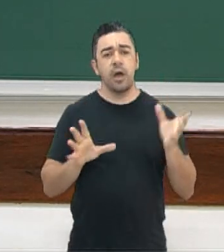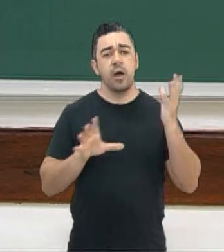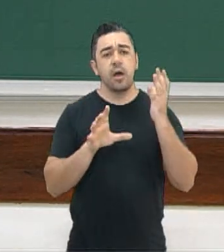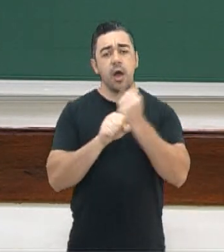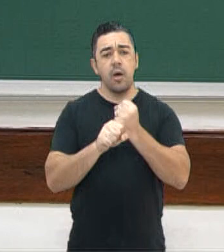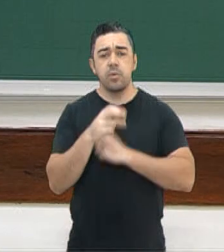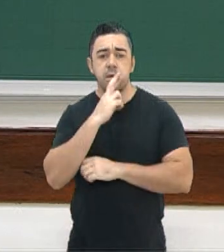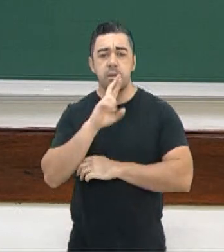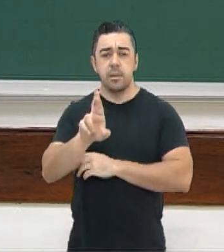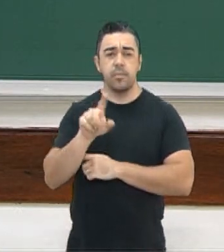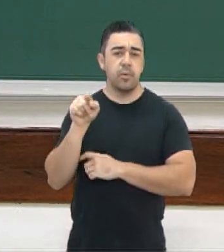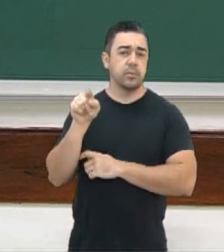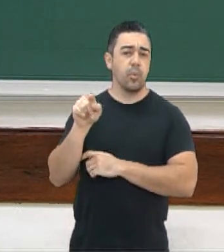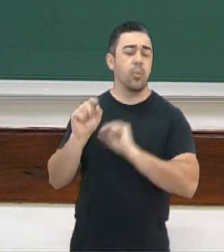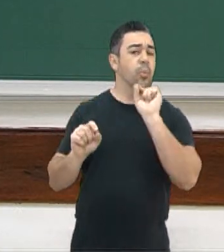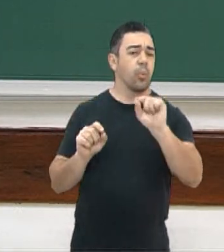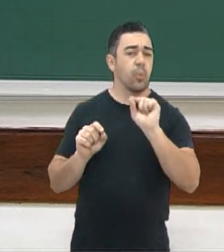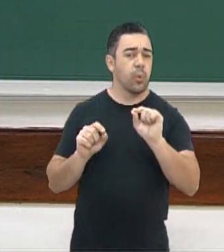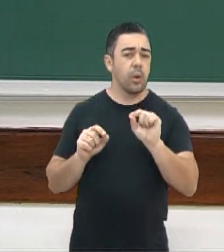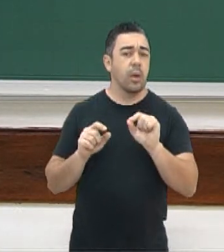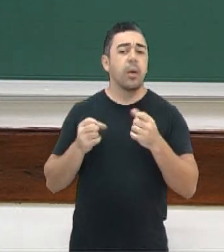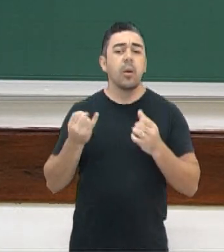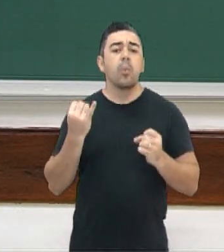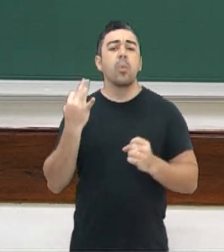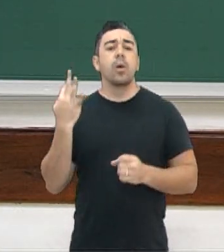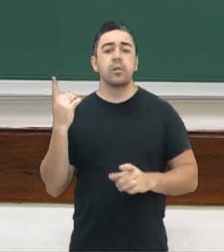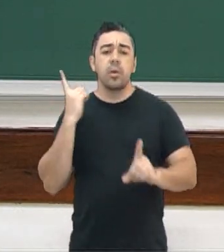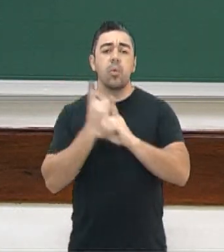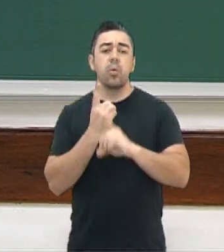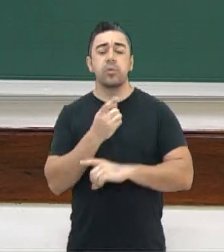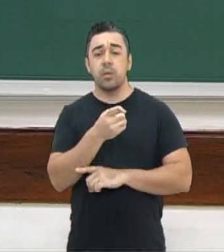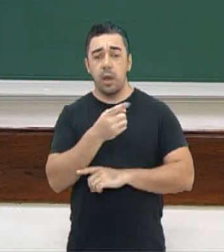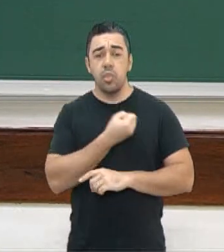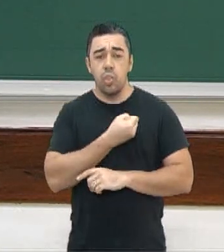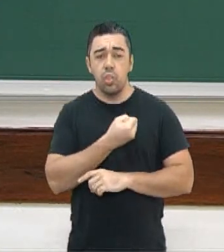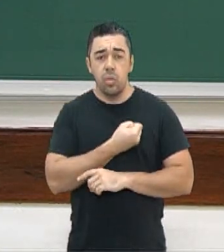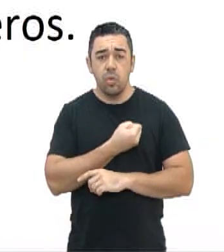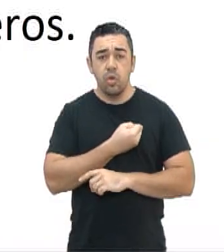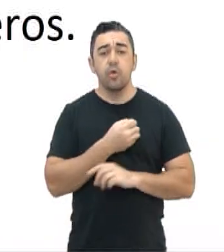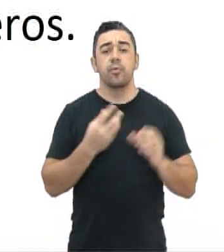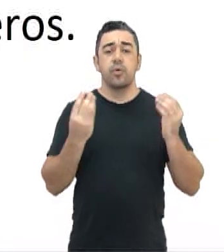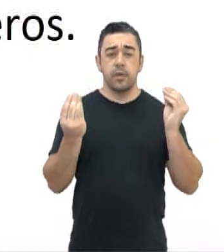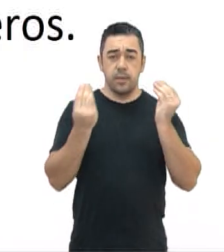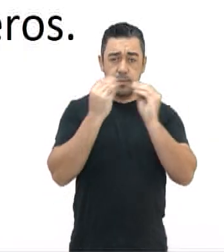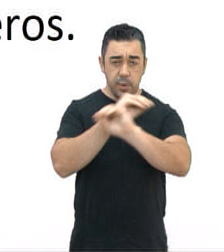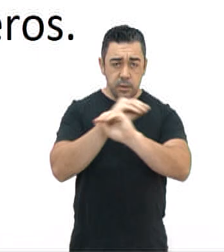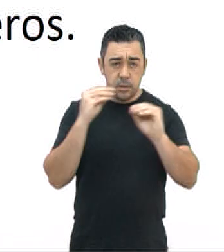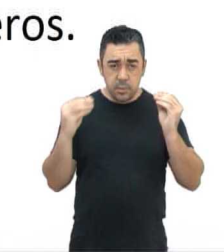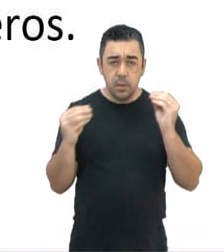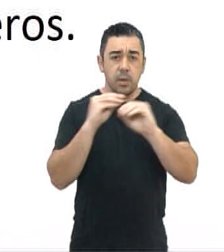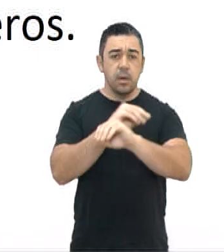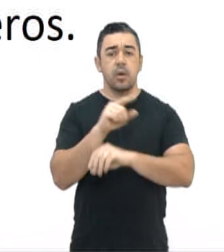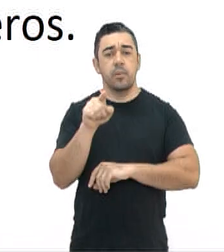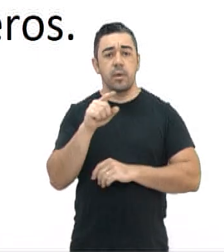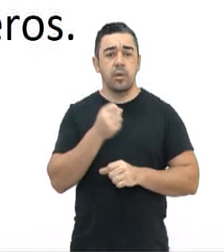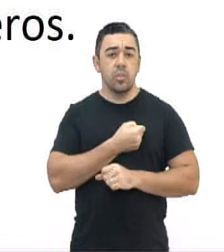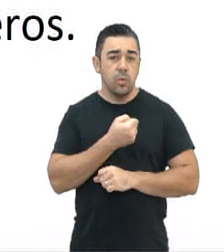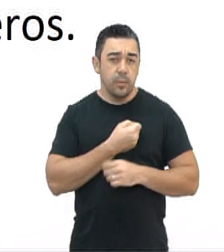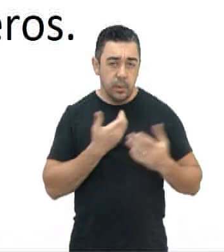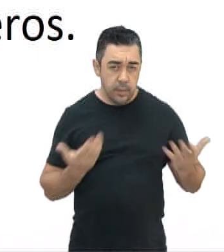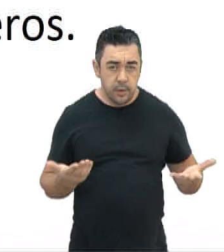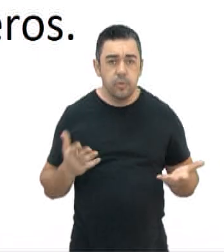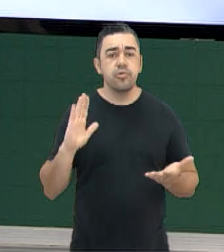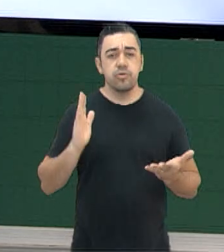e o resultado vai ser o quê? O meu valor numérico da expressão algébrica dada para esses números.